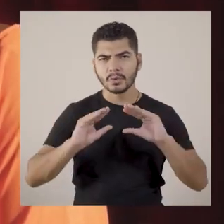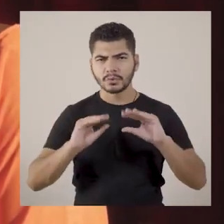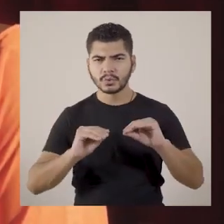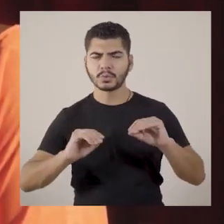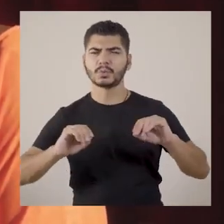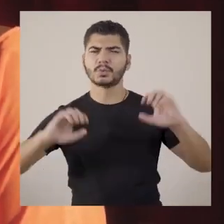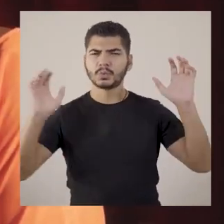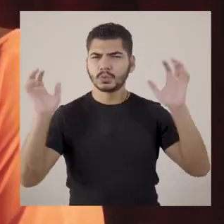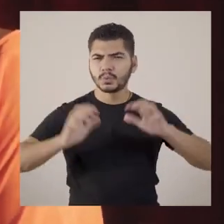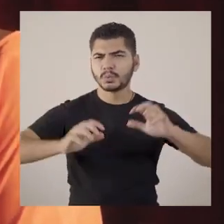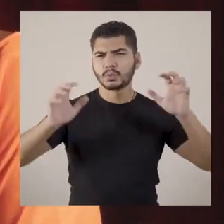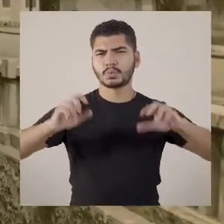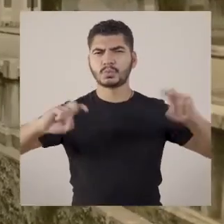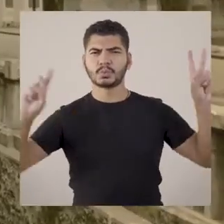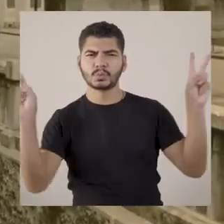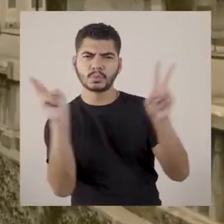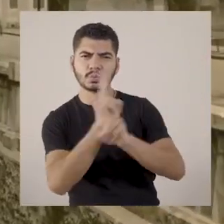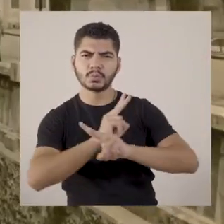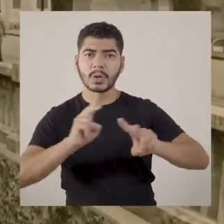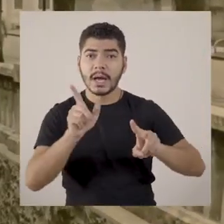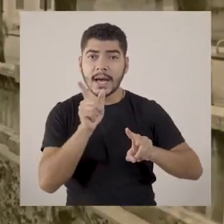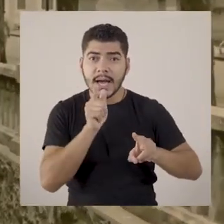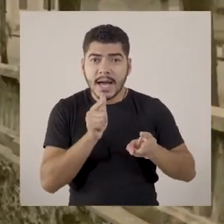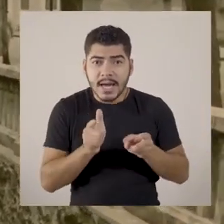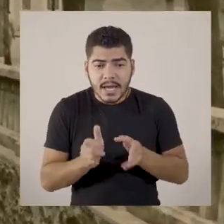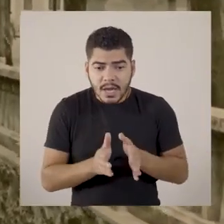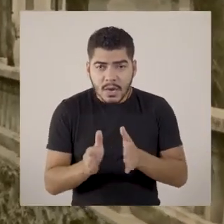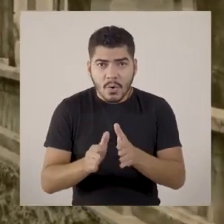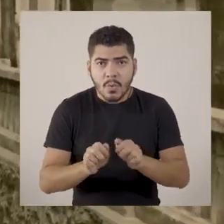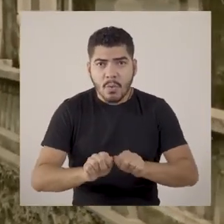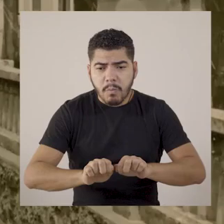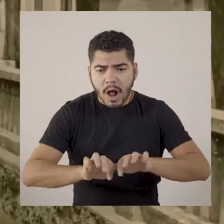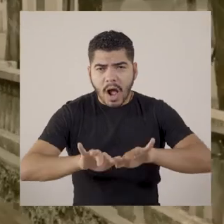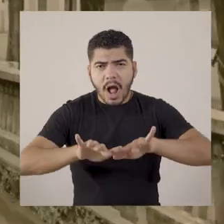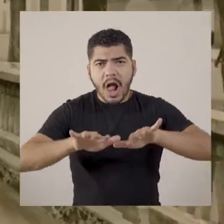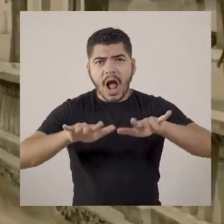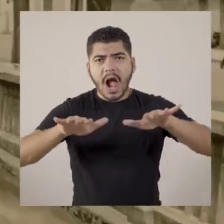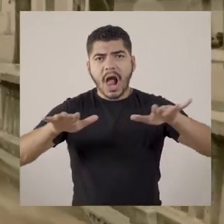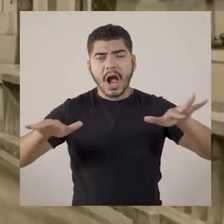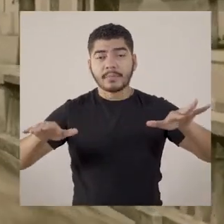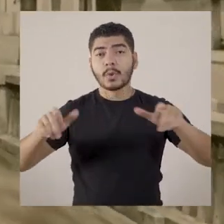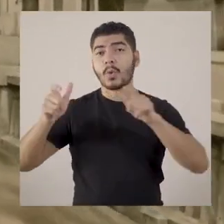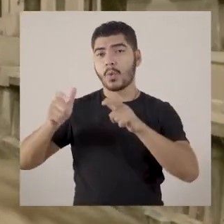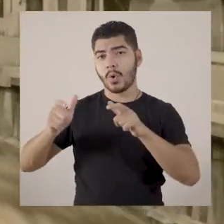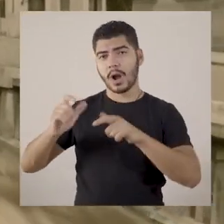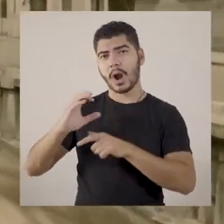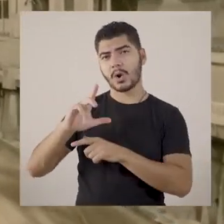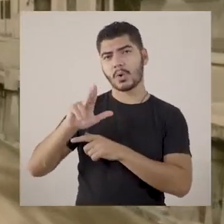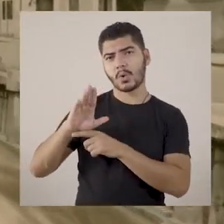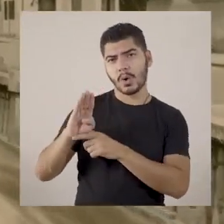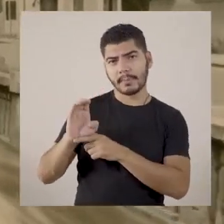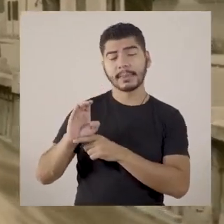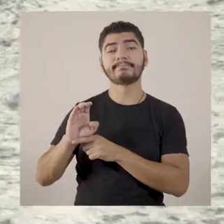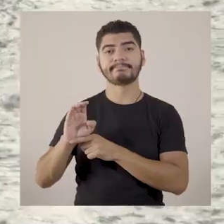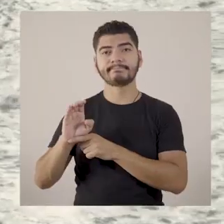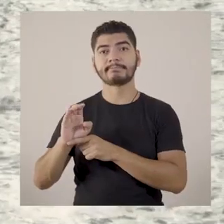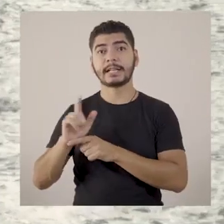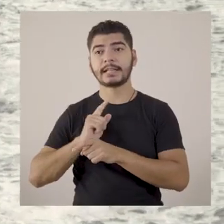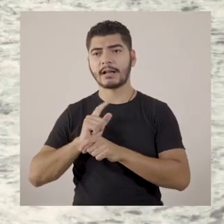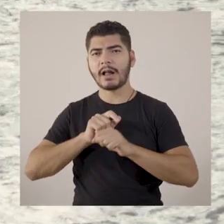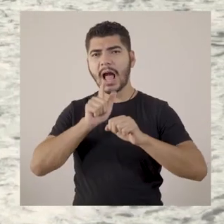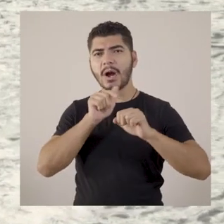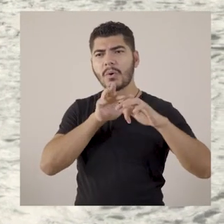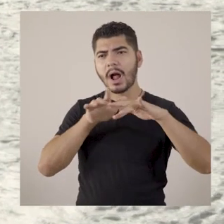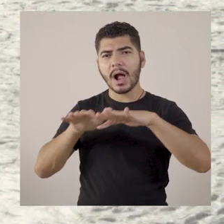E muito vento, o rio encheu e inundou seu entorno. O clube foi invadido pela água e os moços brancos amedrontados